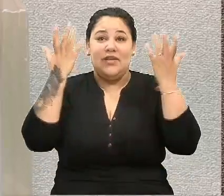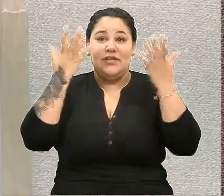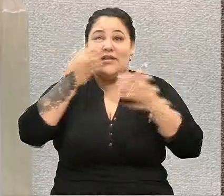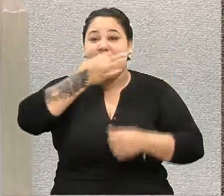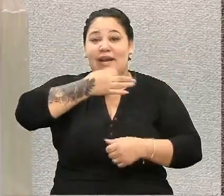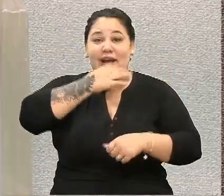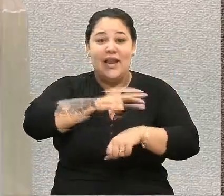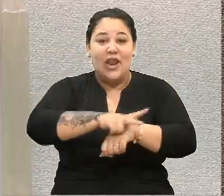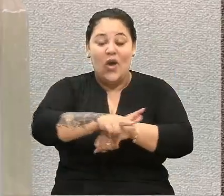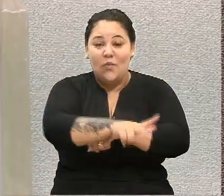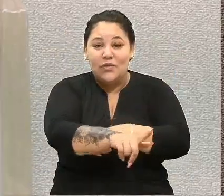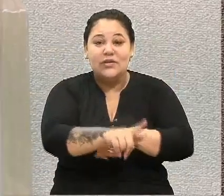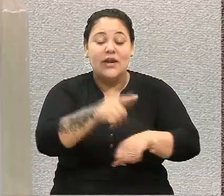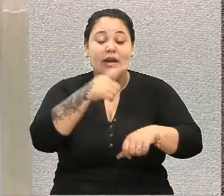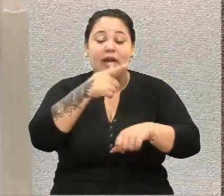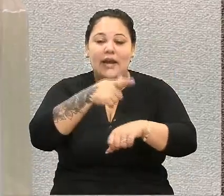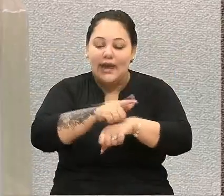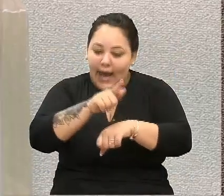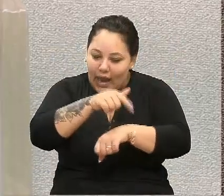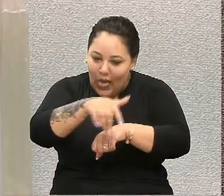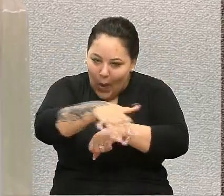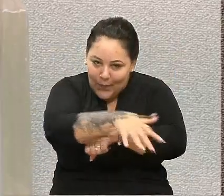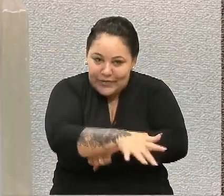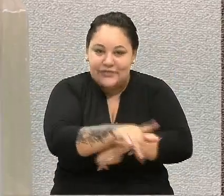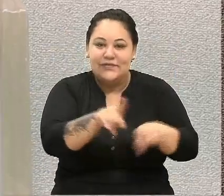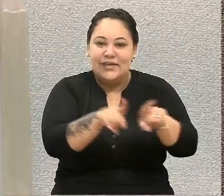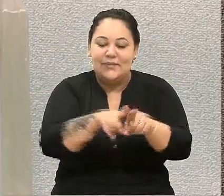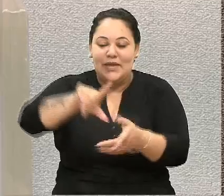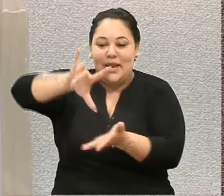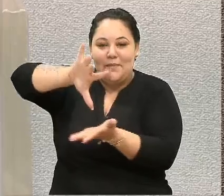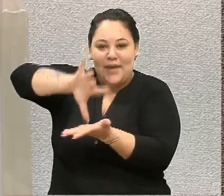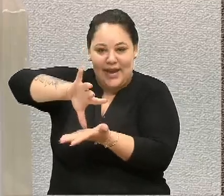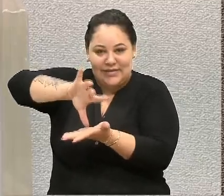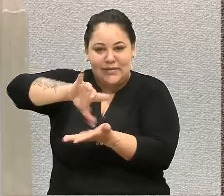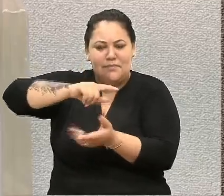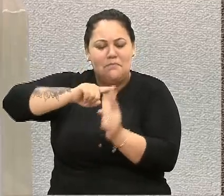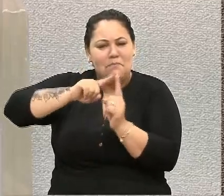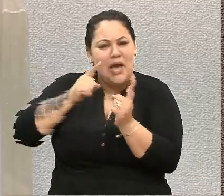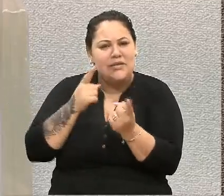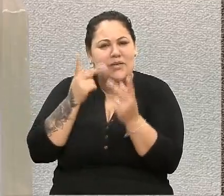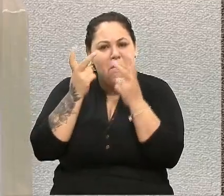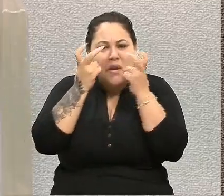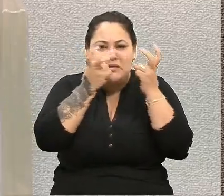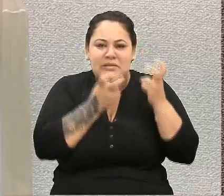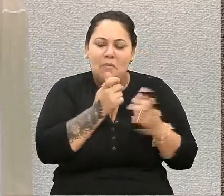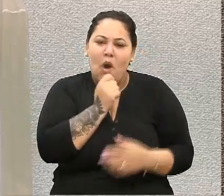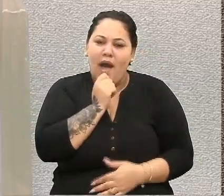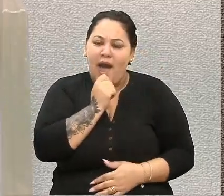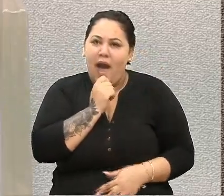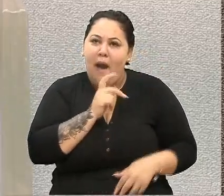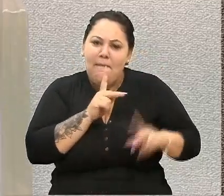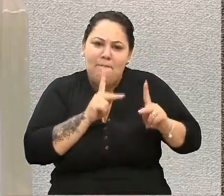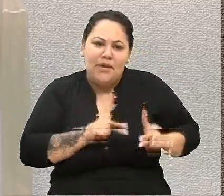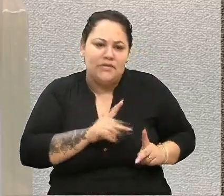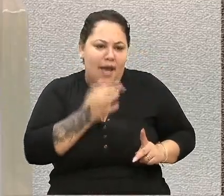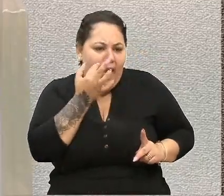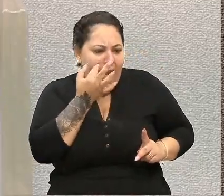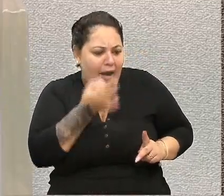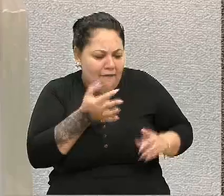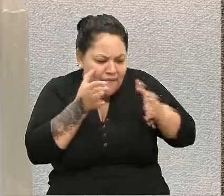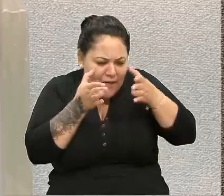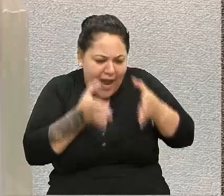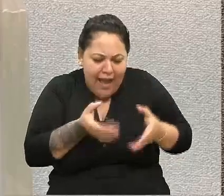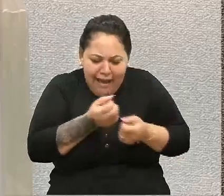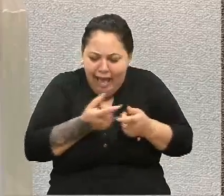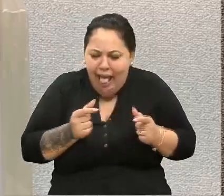vai ter o evento na praça, enfim. Mas eu noto ainda que as pessoas às vezes se atêm a uma situação pequena,